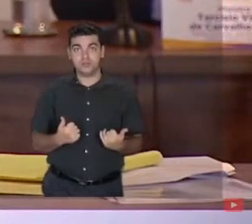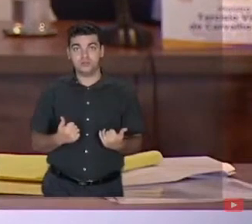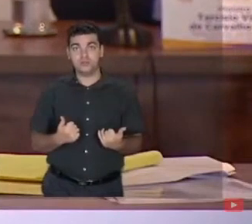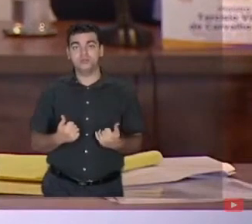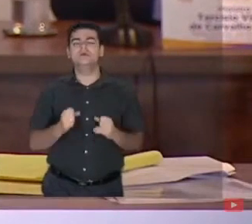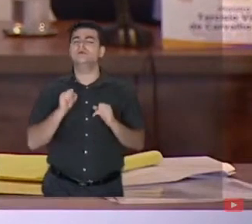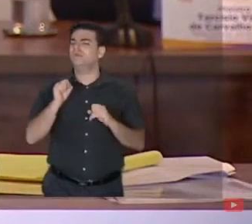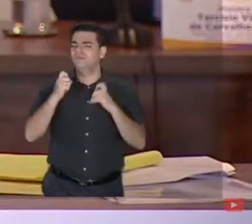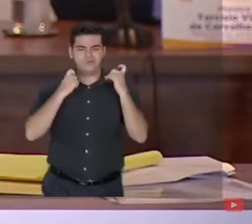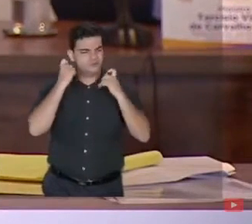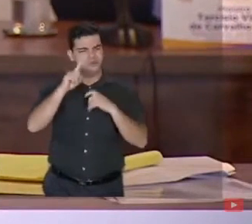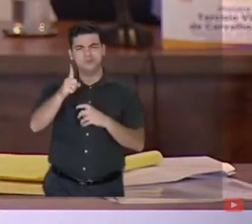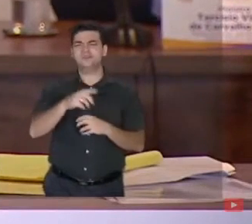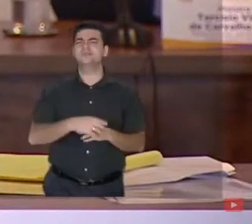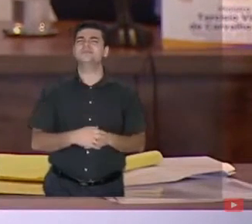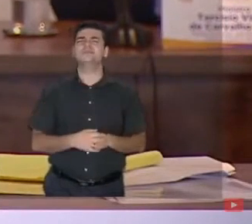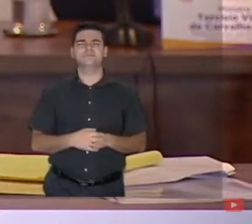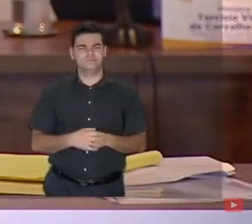Pode estar tranquila